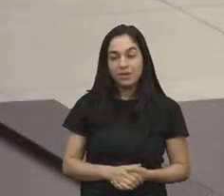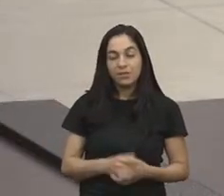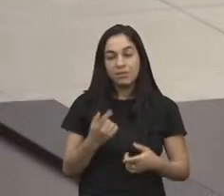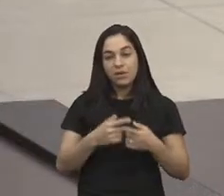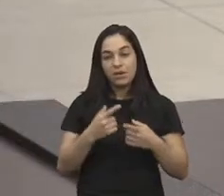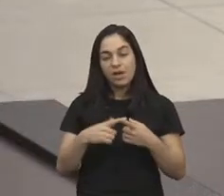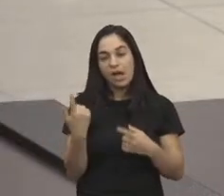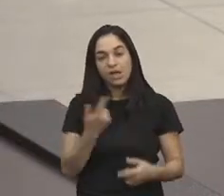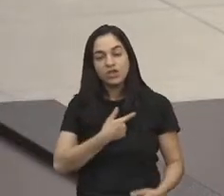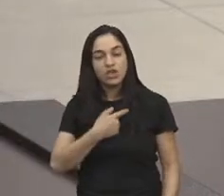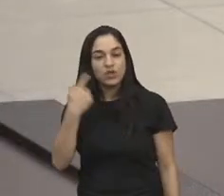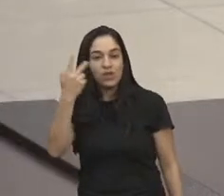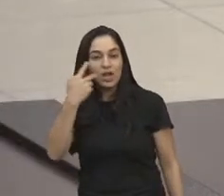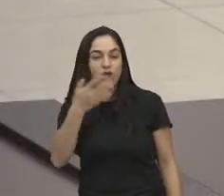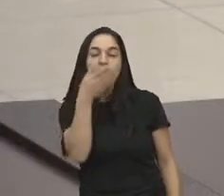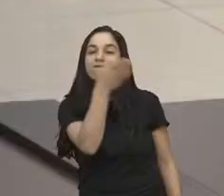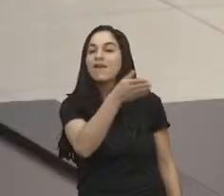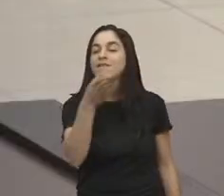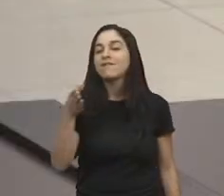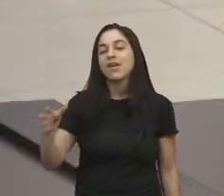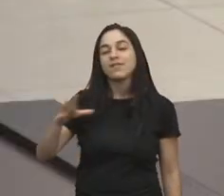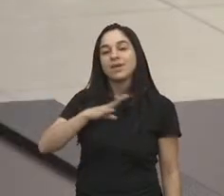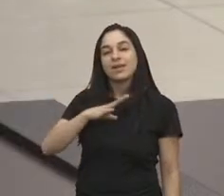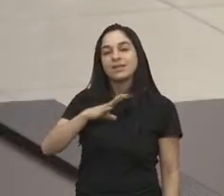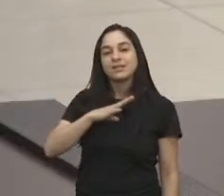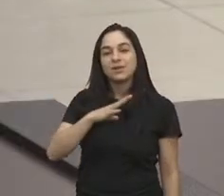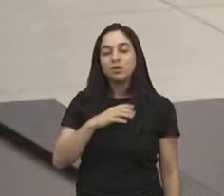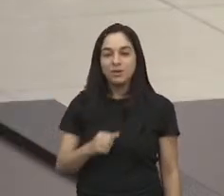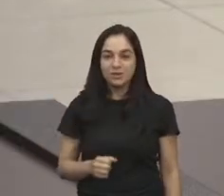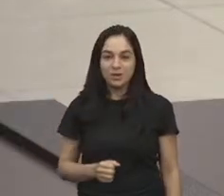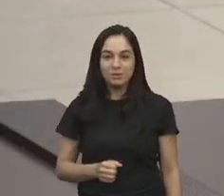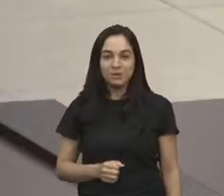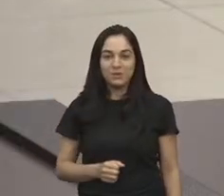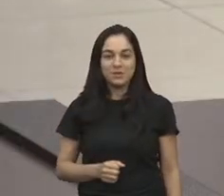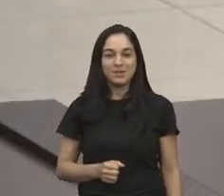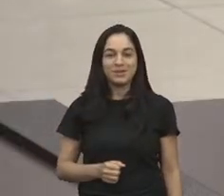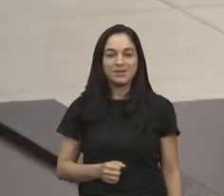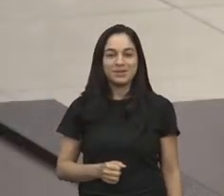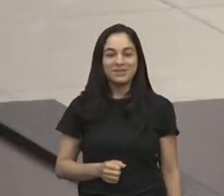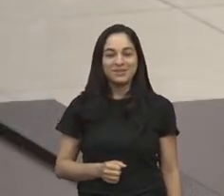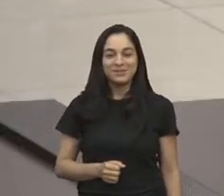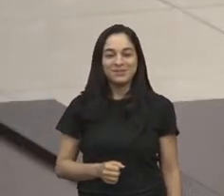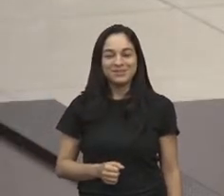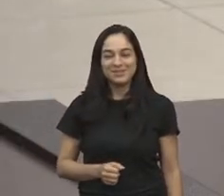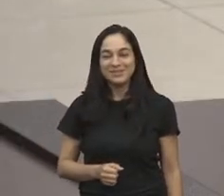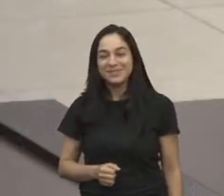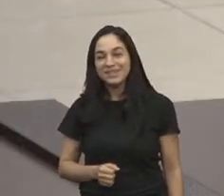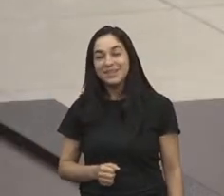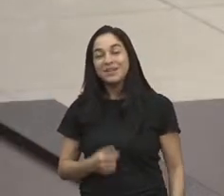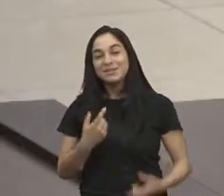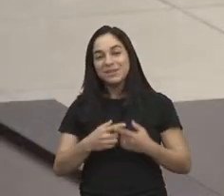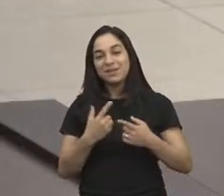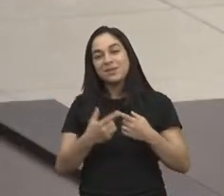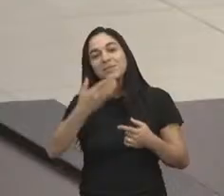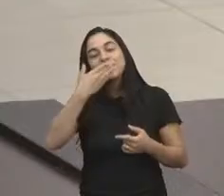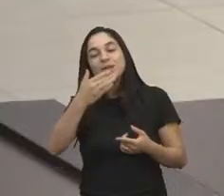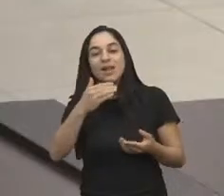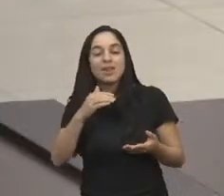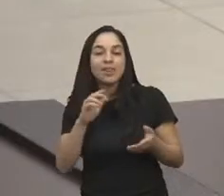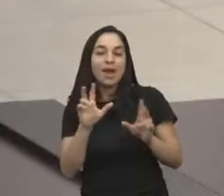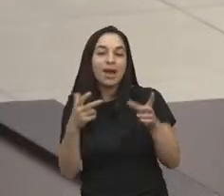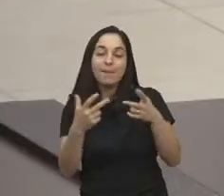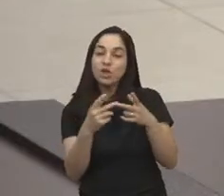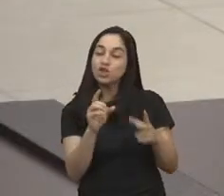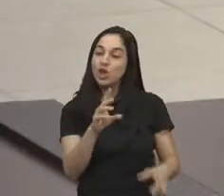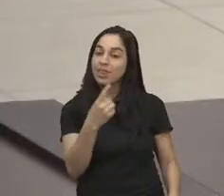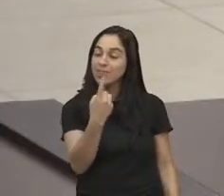como vereador, porque a gente roda a cidade, e a gente está na Câmara, mas não foi um pedido da Câmara, foi o único vereador